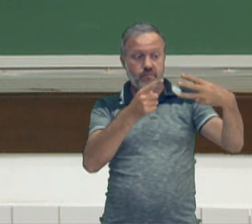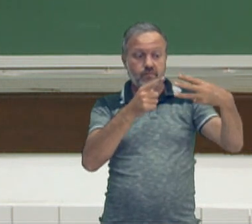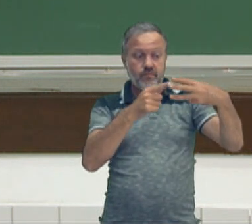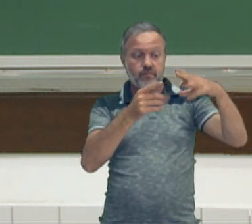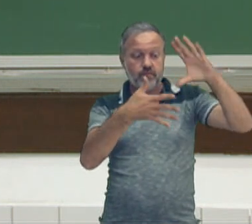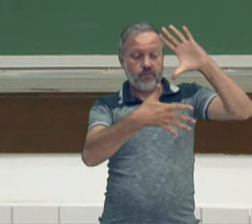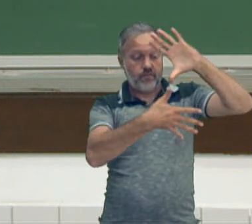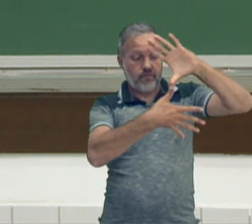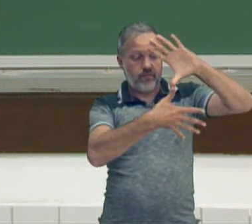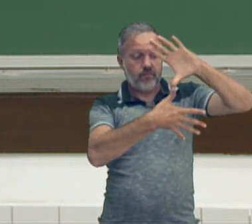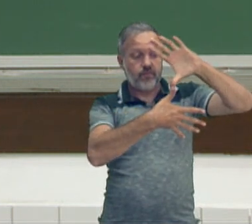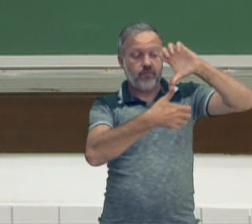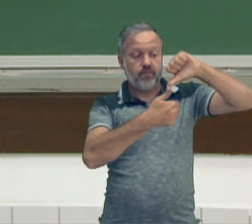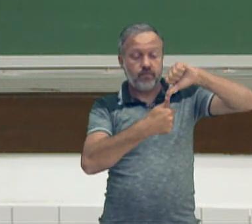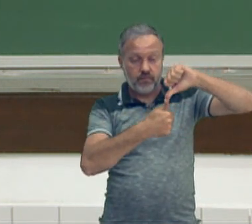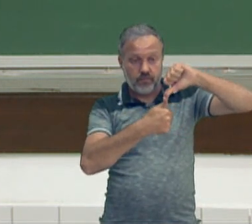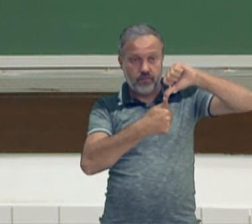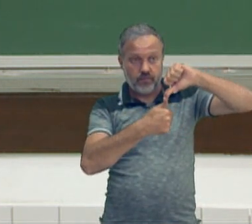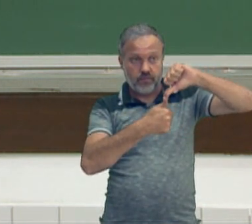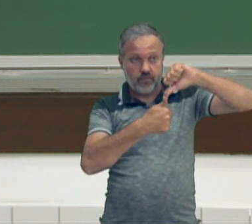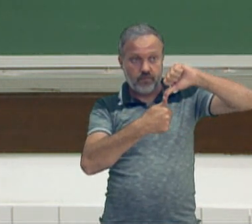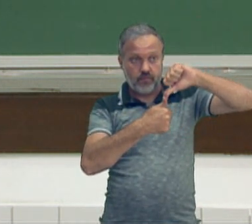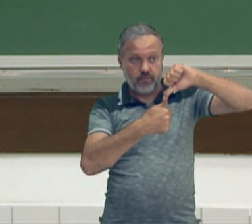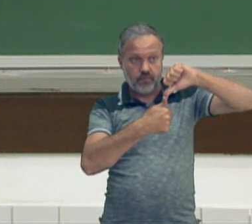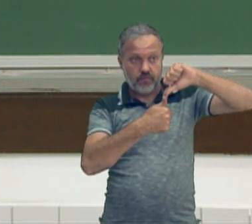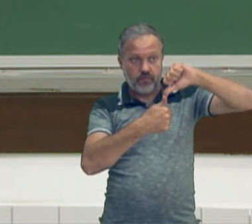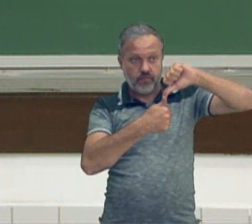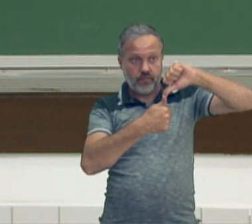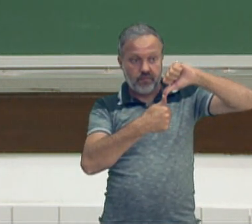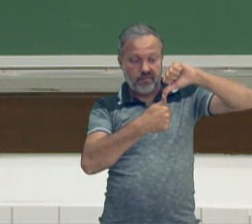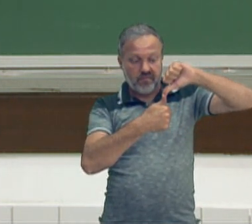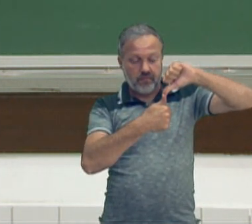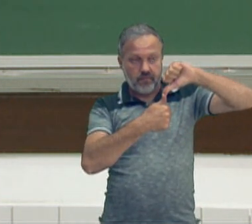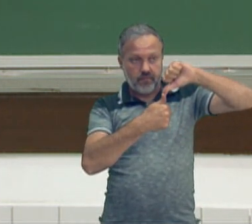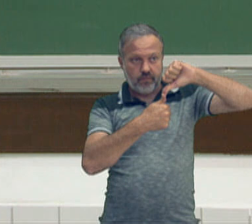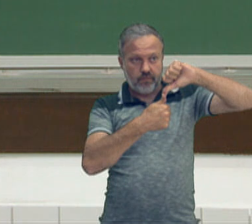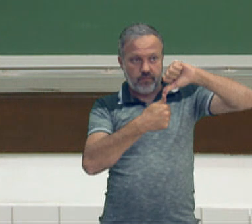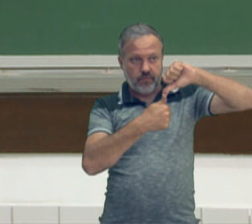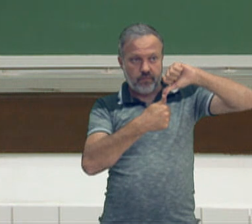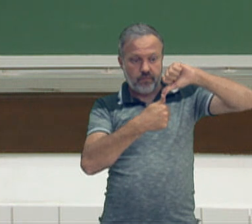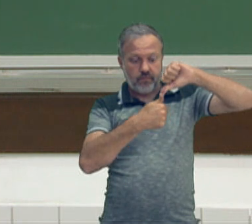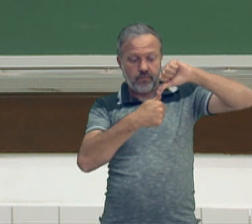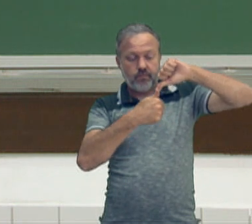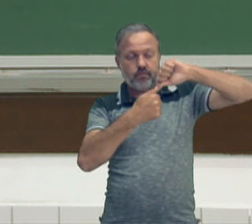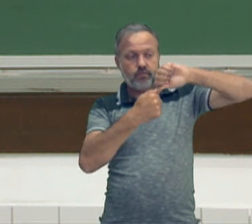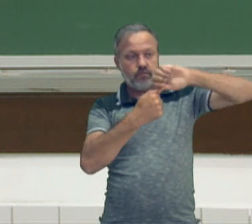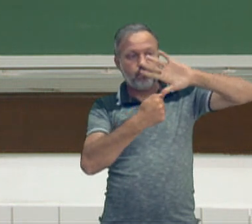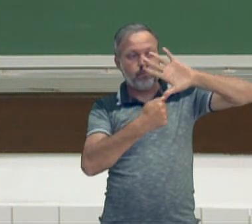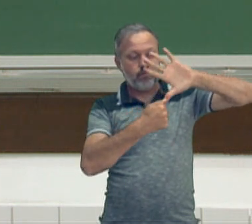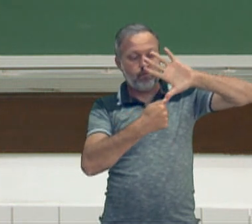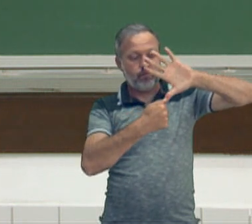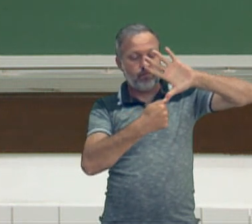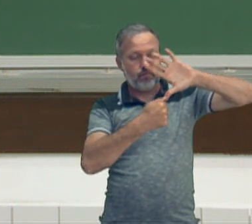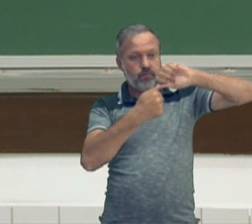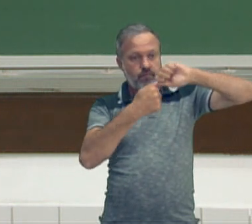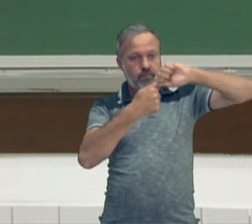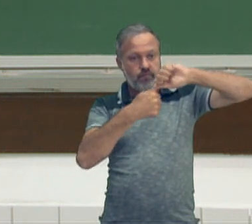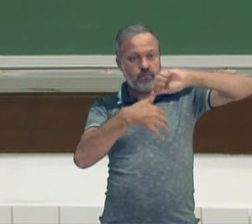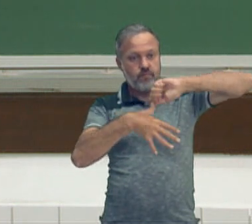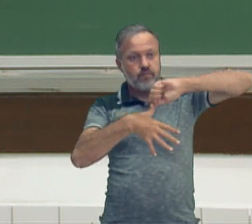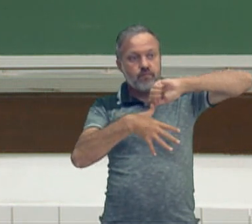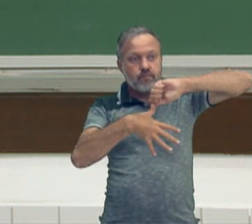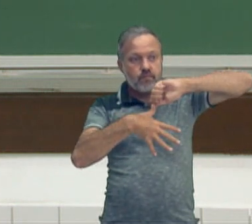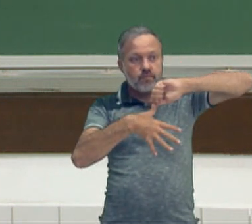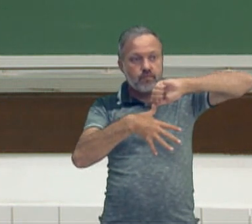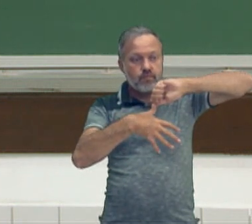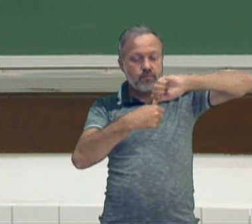Sul, e no meio, aquele estreitamento, a porção da América Central. Mas aí é legal, dentro